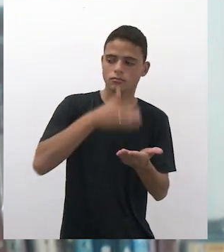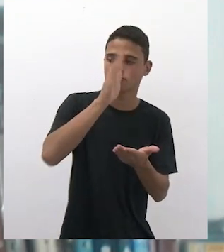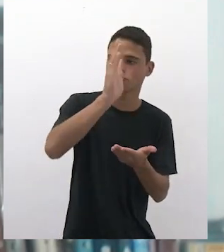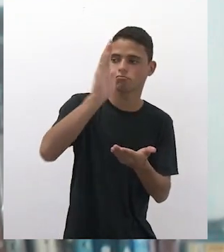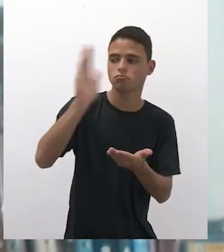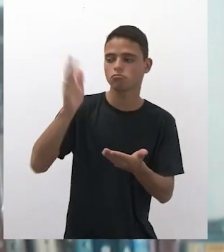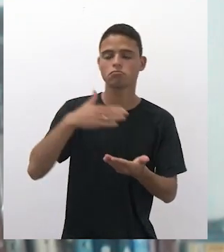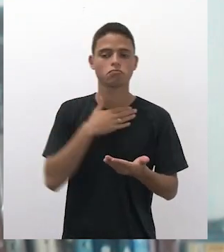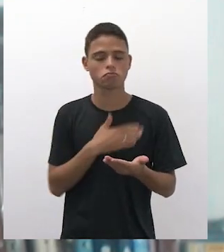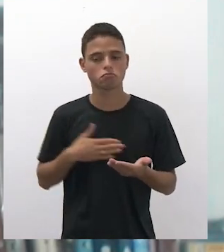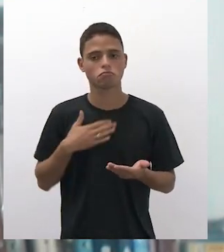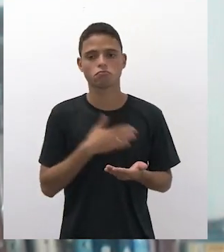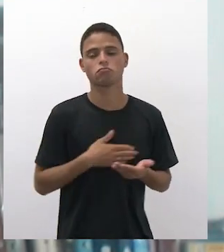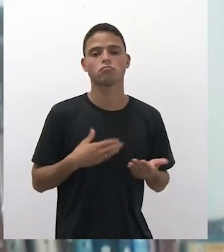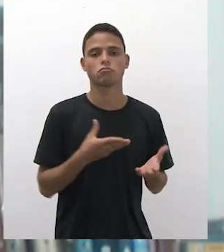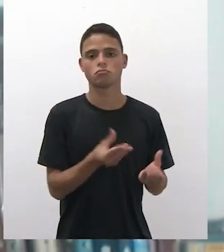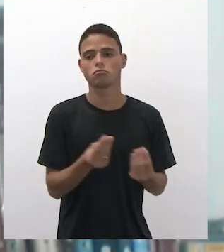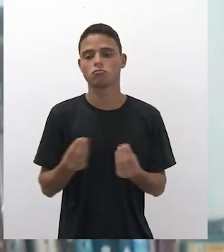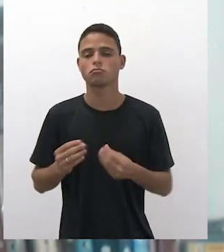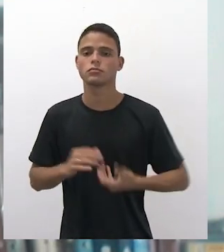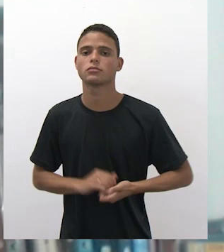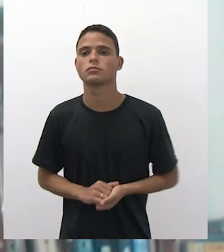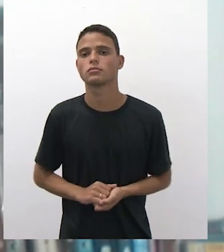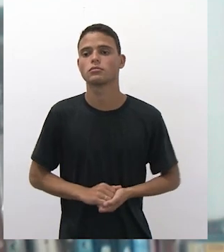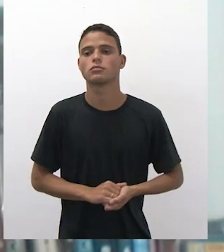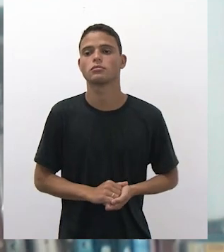adoro. E